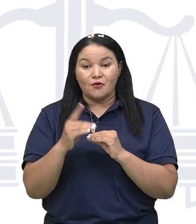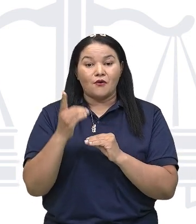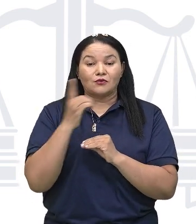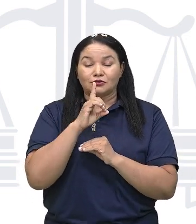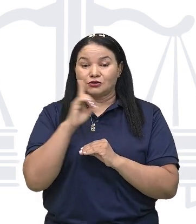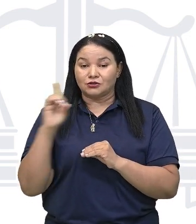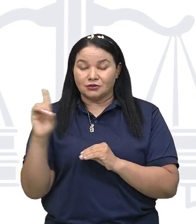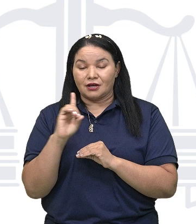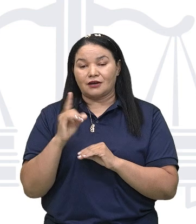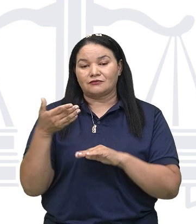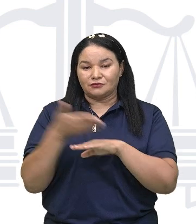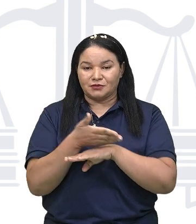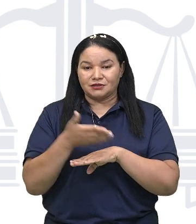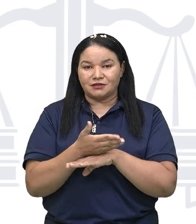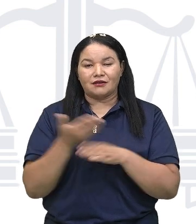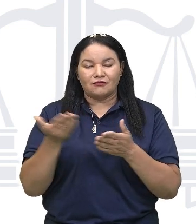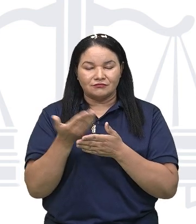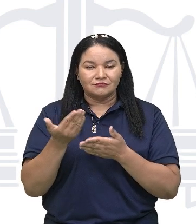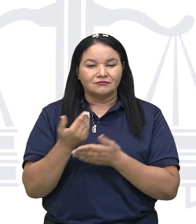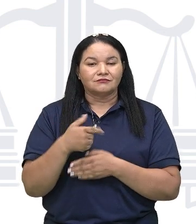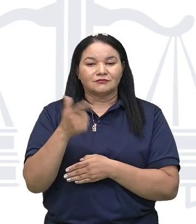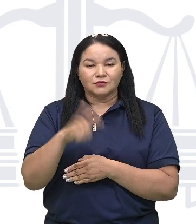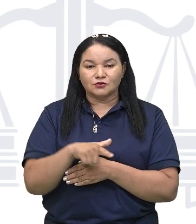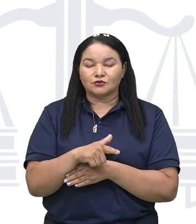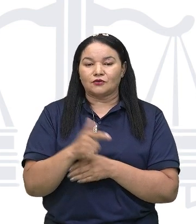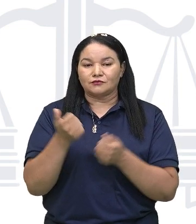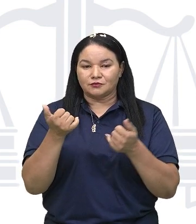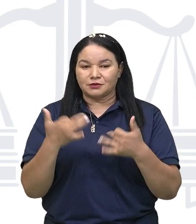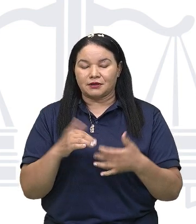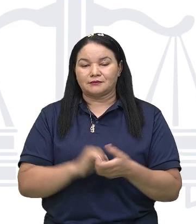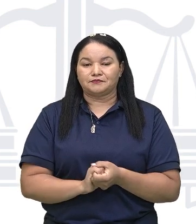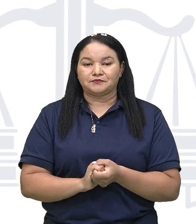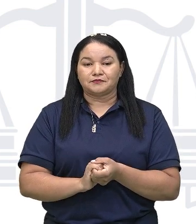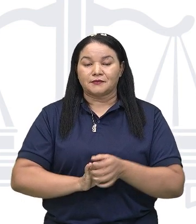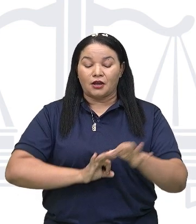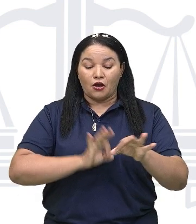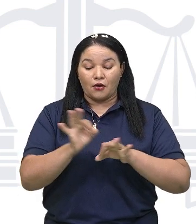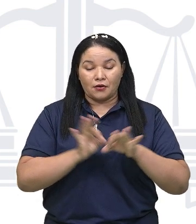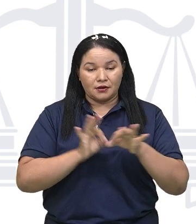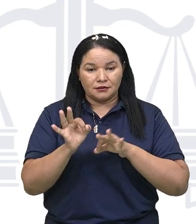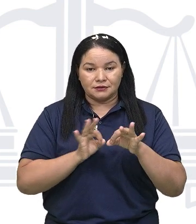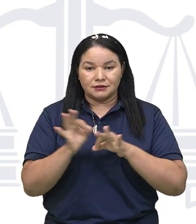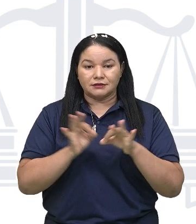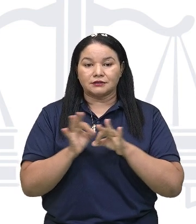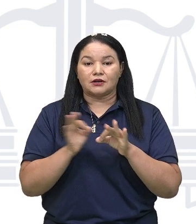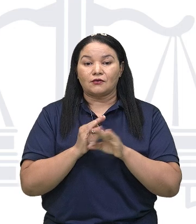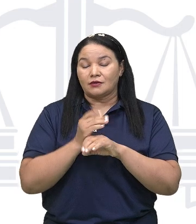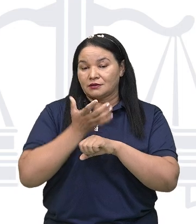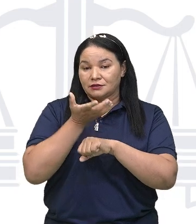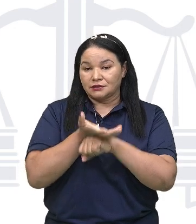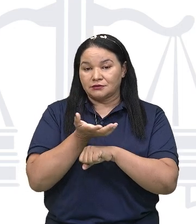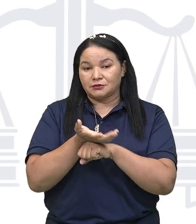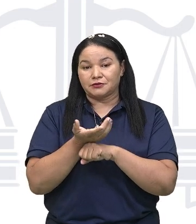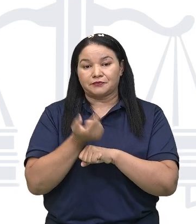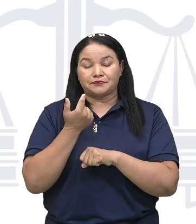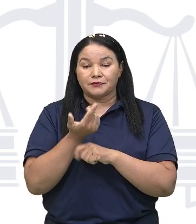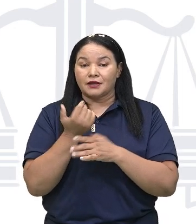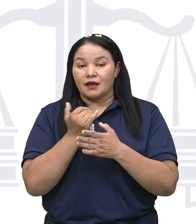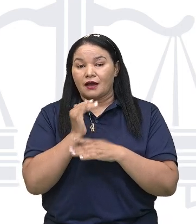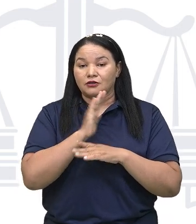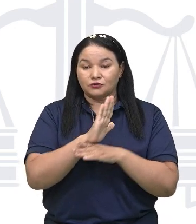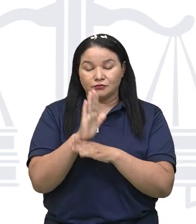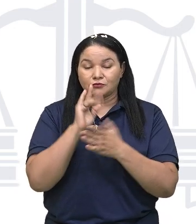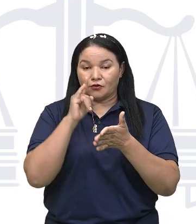então nós só vamos dar aí o lembrete, né? A organização dos conteúdos, né? Ele serve aí para estar assegurando,